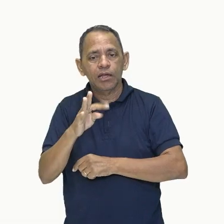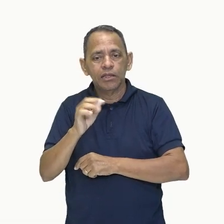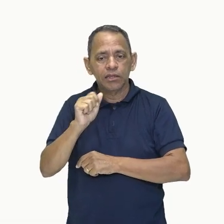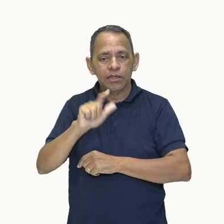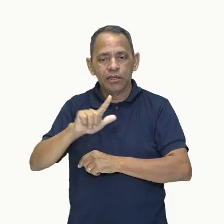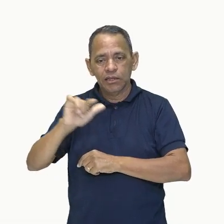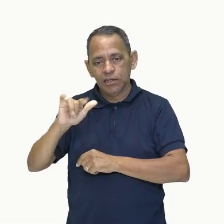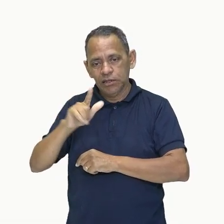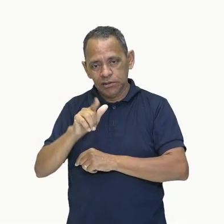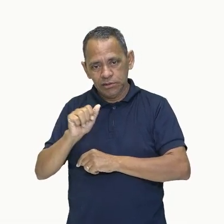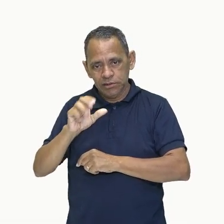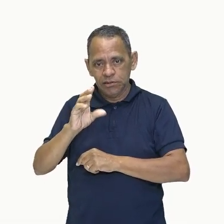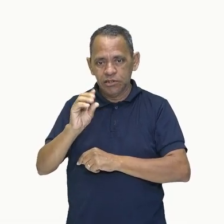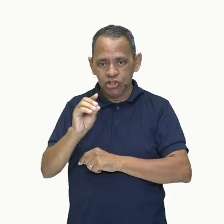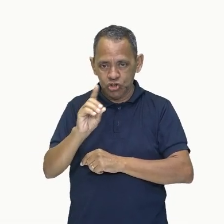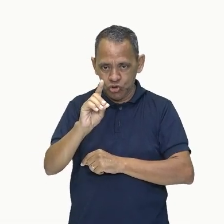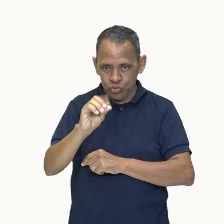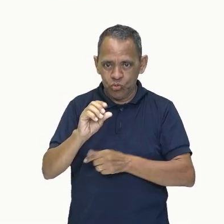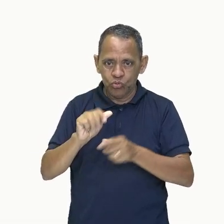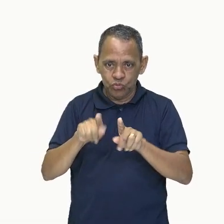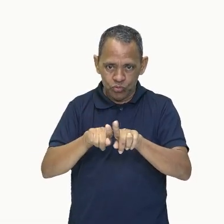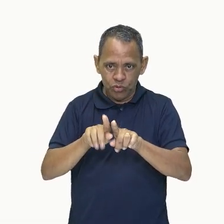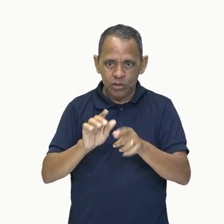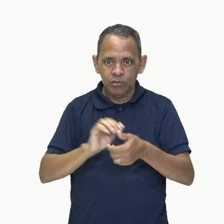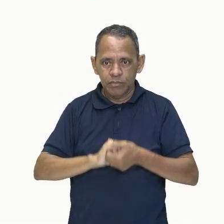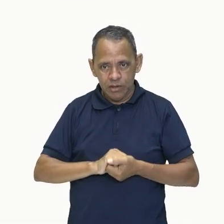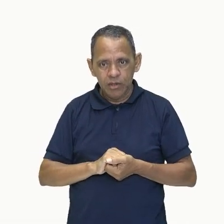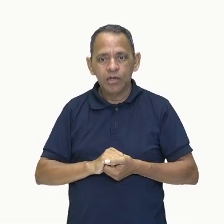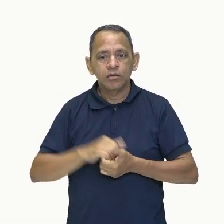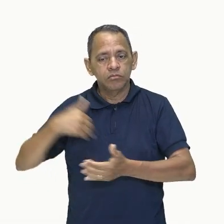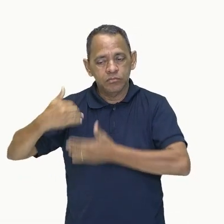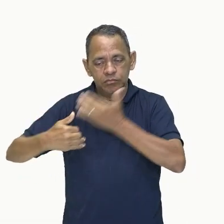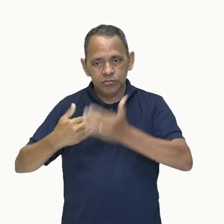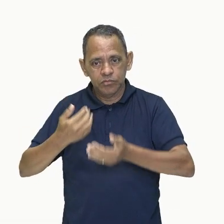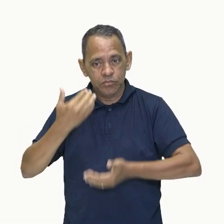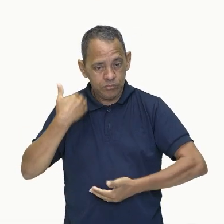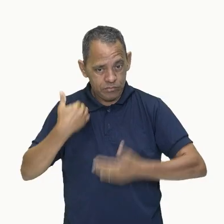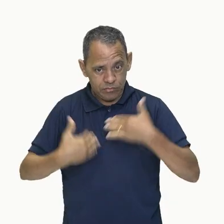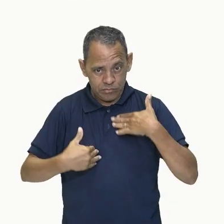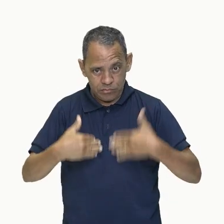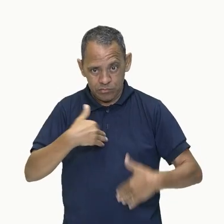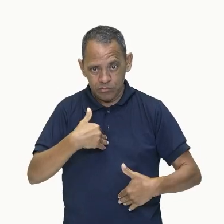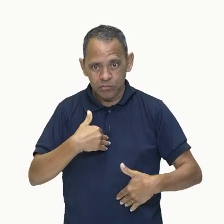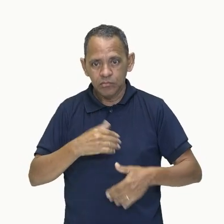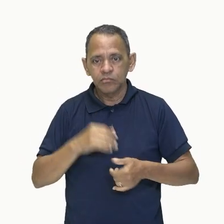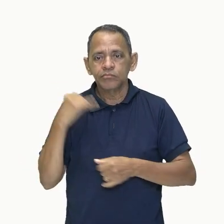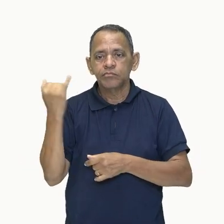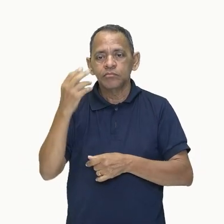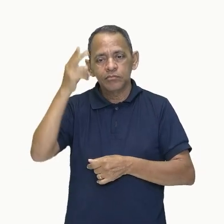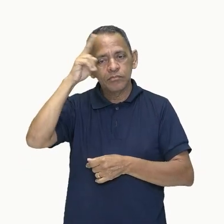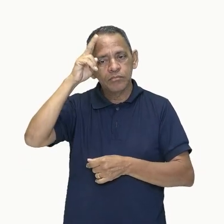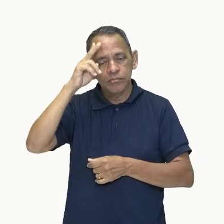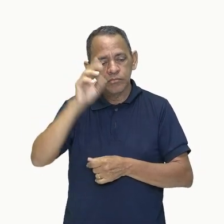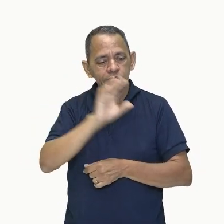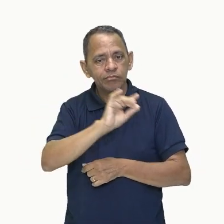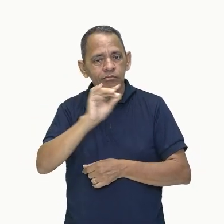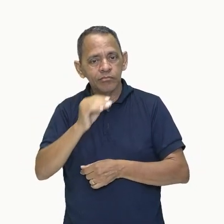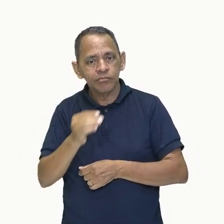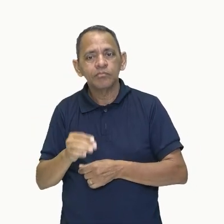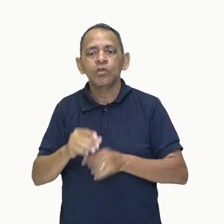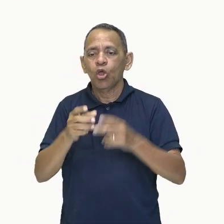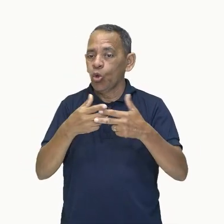nos processos que ocorrem no nosso corpo, tá? Então, é importante lembrar que cada coisa que você